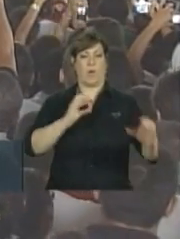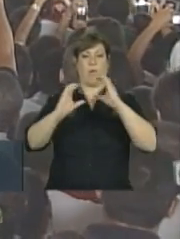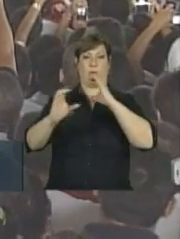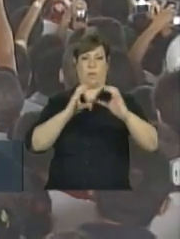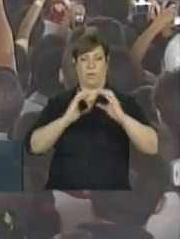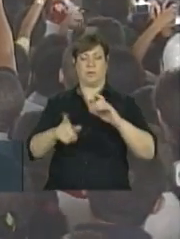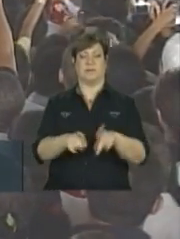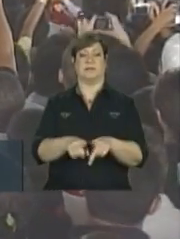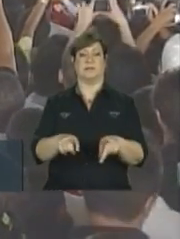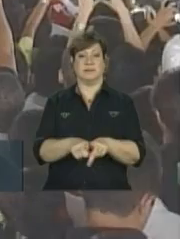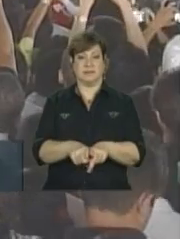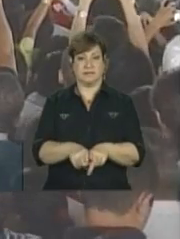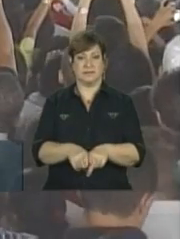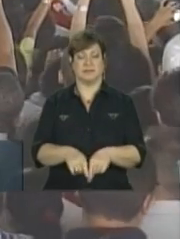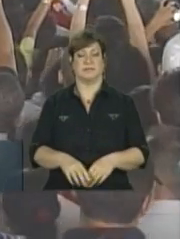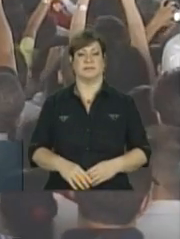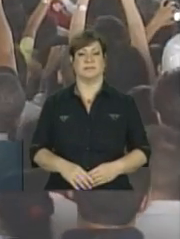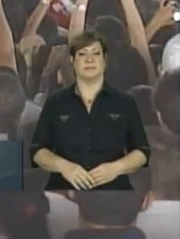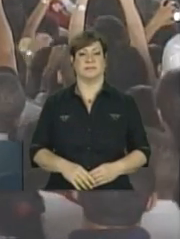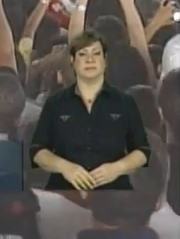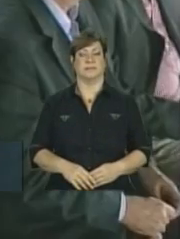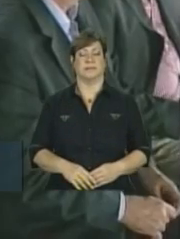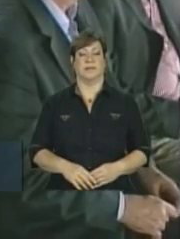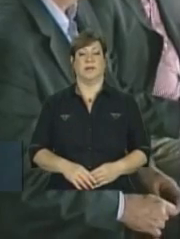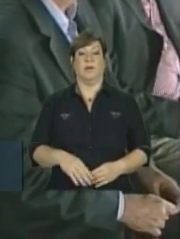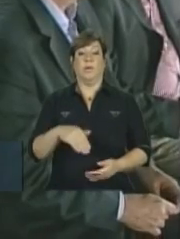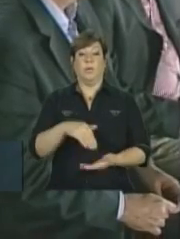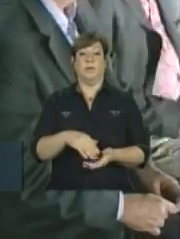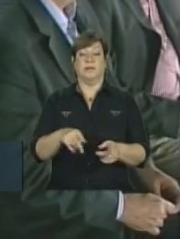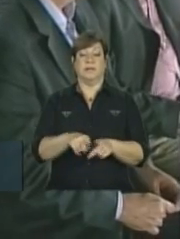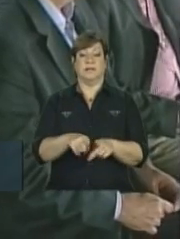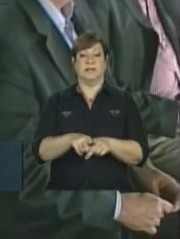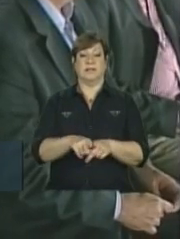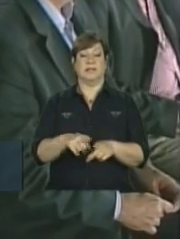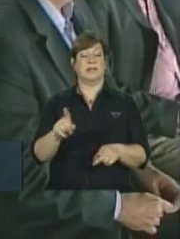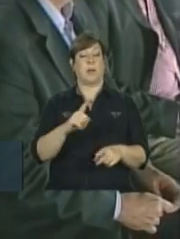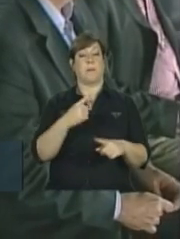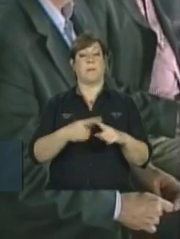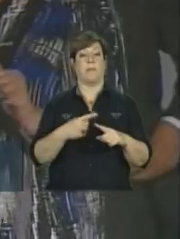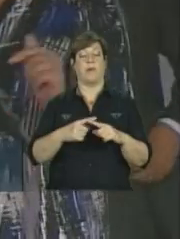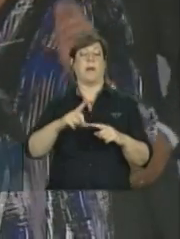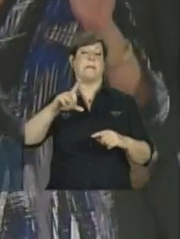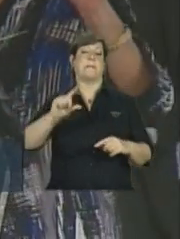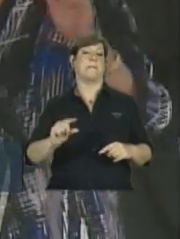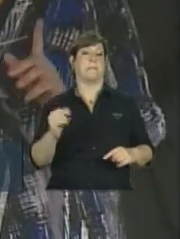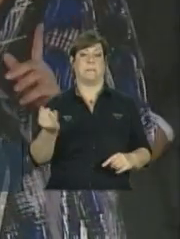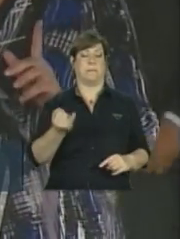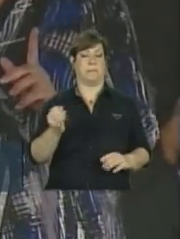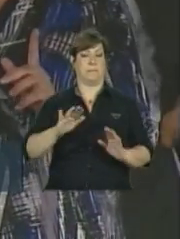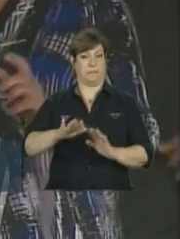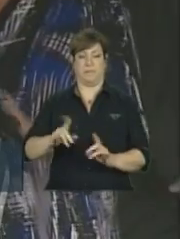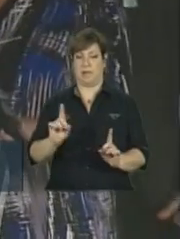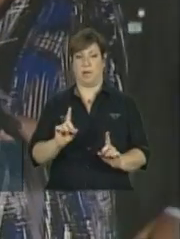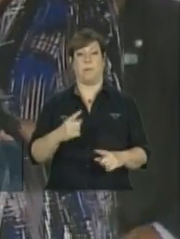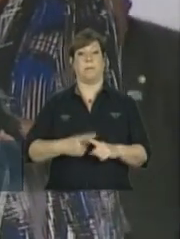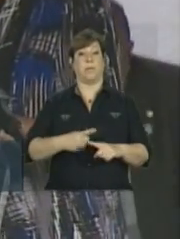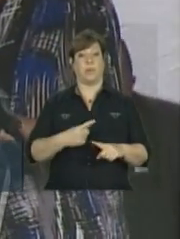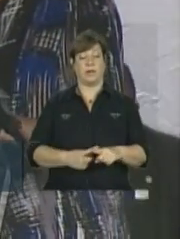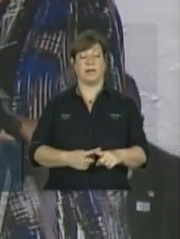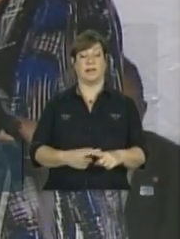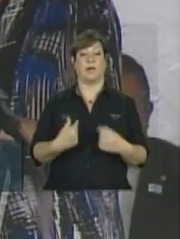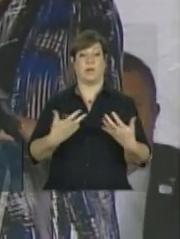Comunicação, e eu deixei por último, não porque é menos importante, mas porque eu